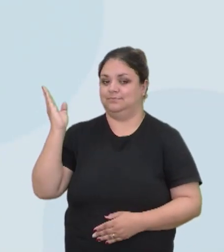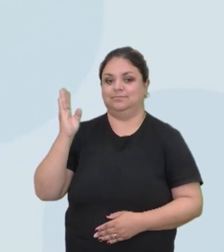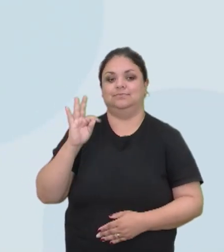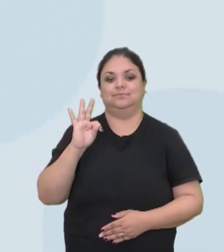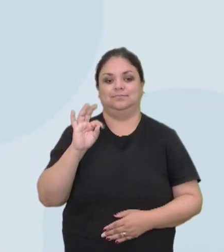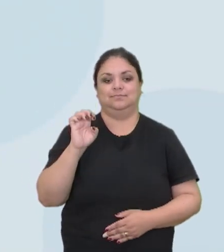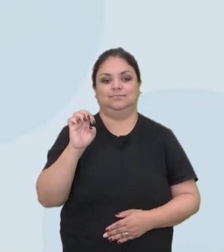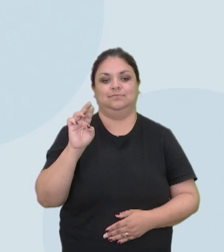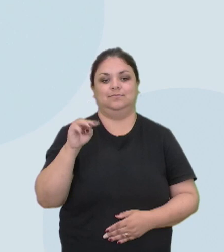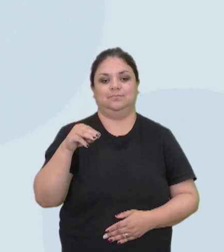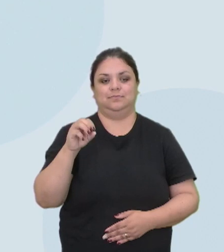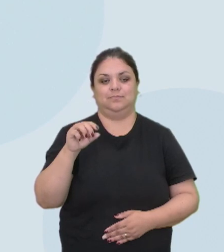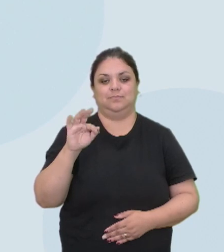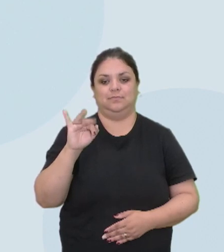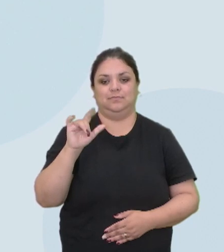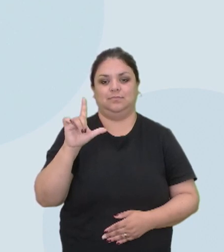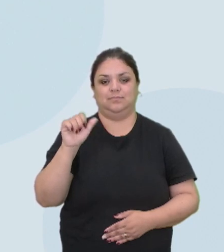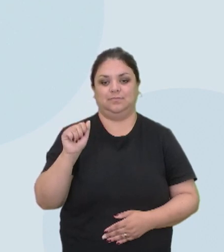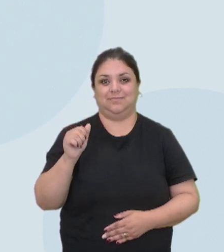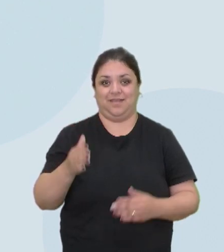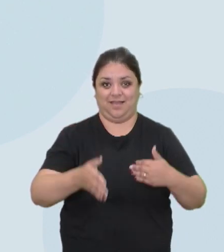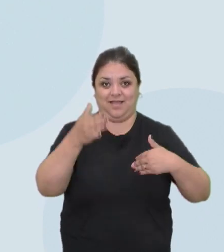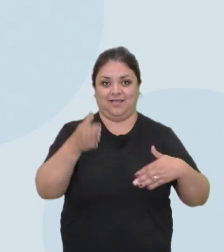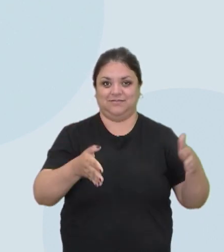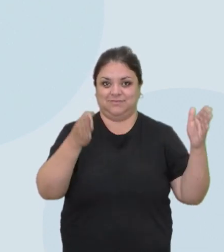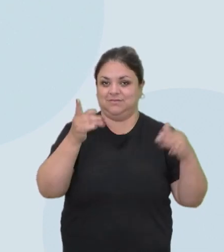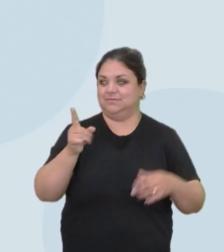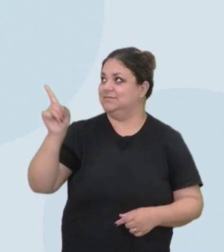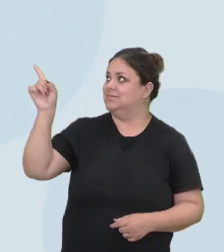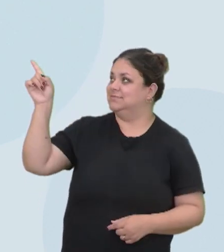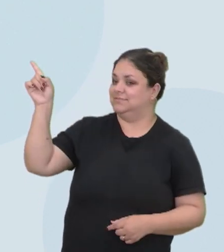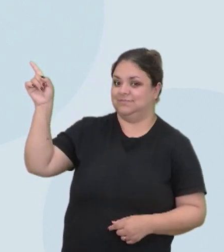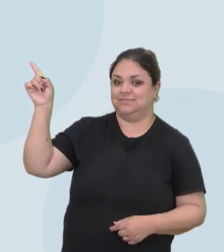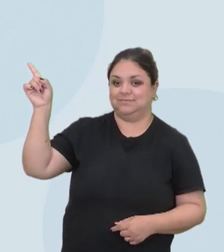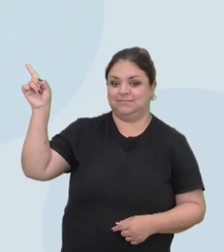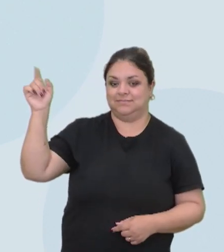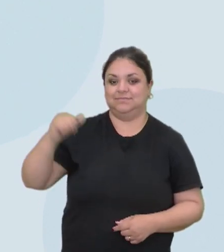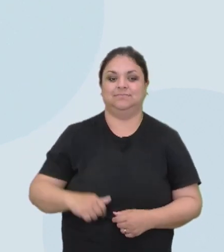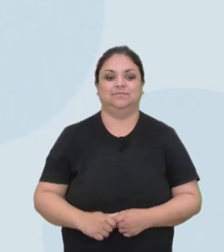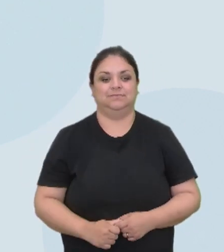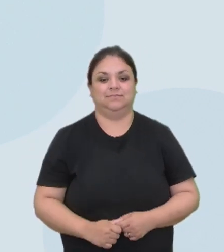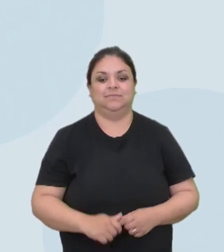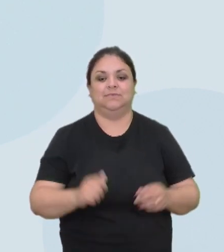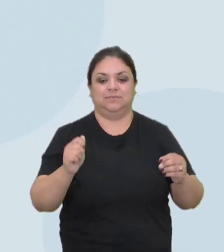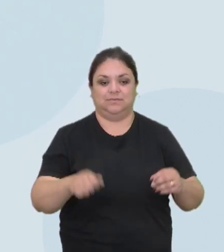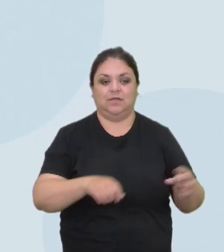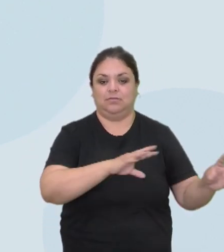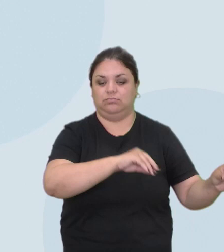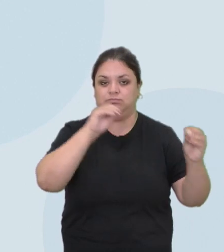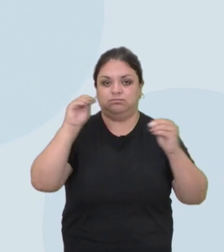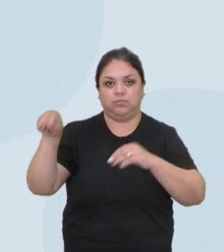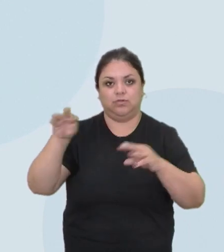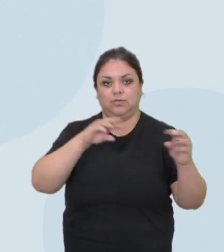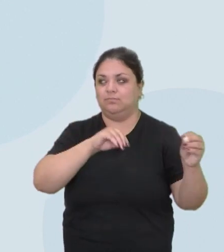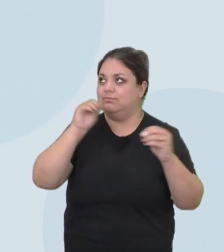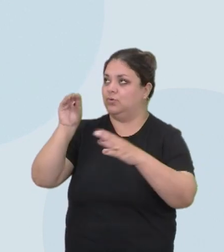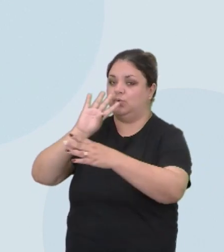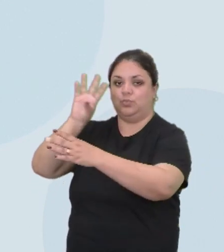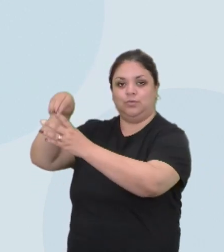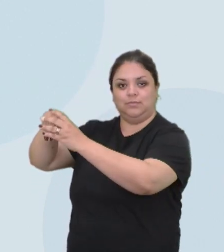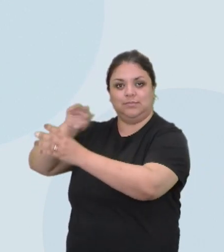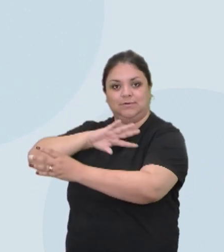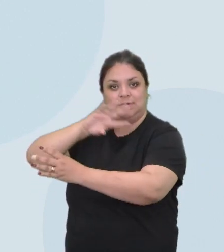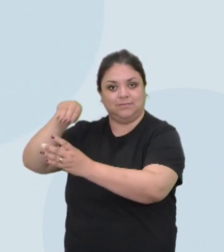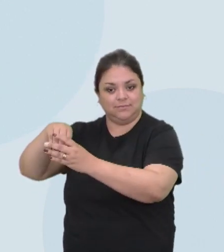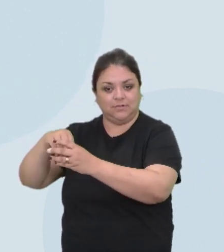fase 2, então, eu tenho a presença máxima dos fungos e eu tenho aí, olha, uma grande decomposição dos compostos